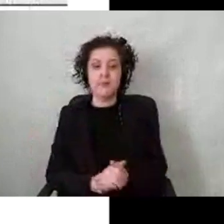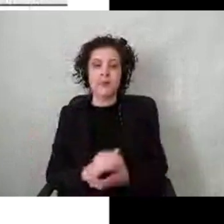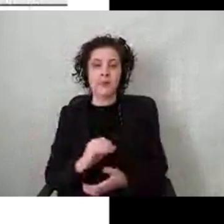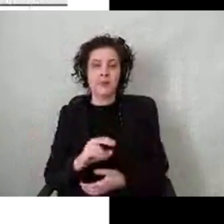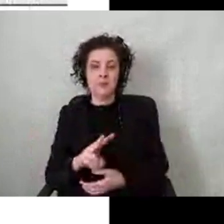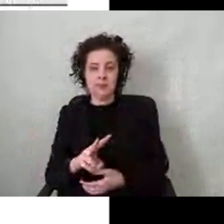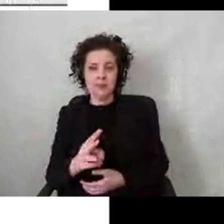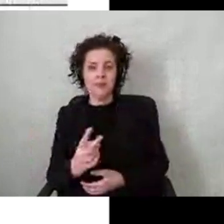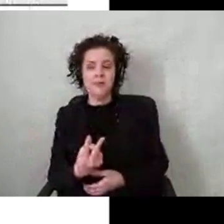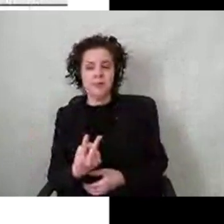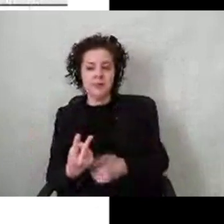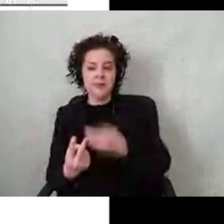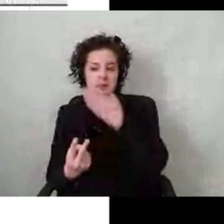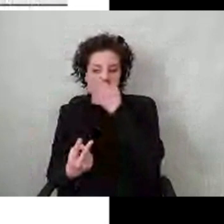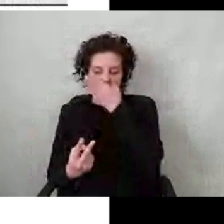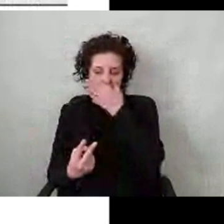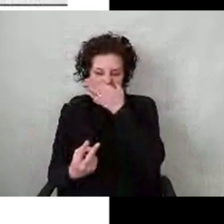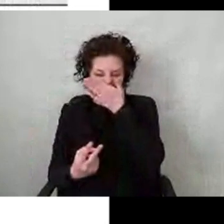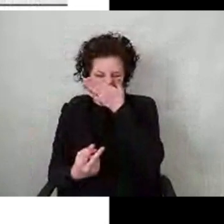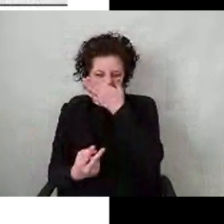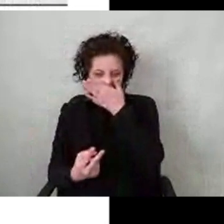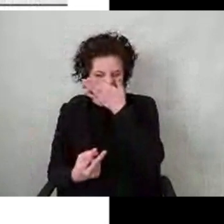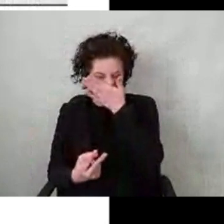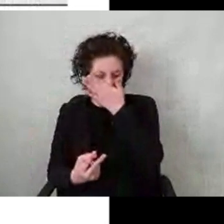Uma marca importante